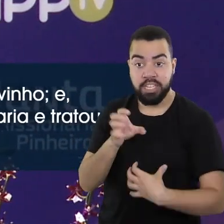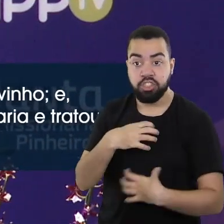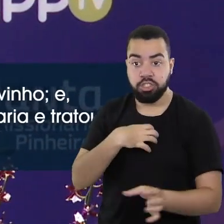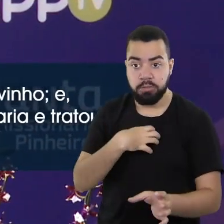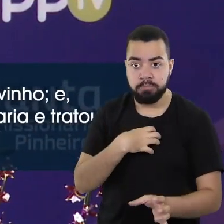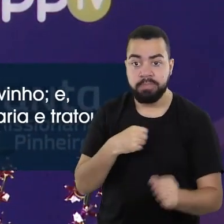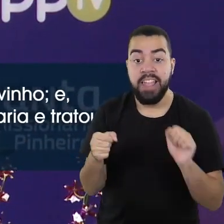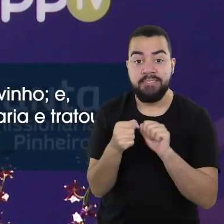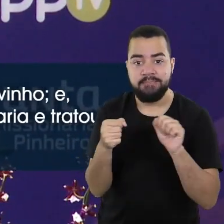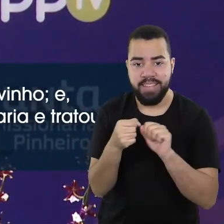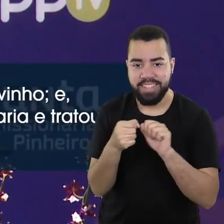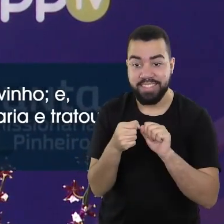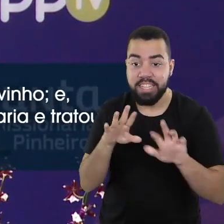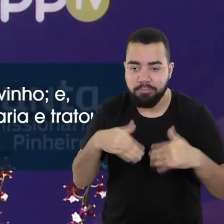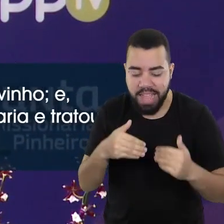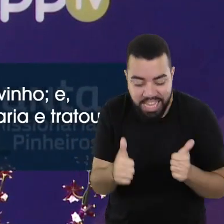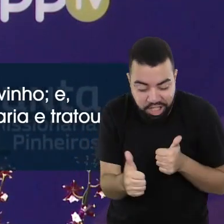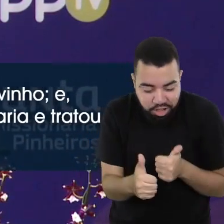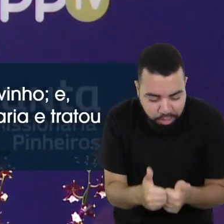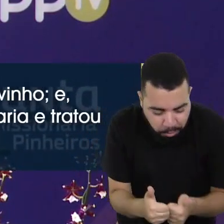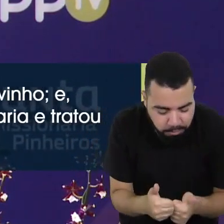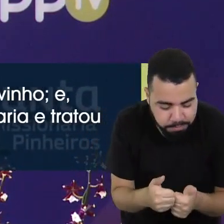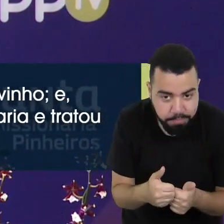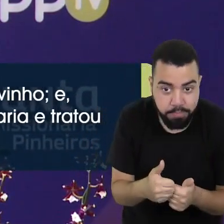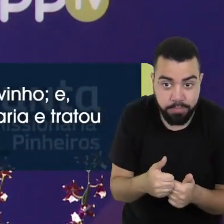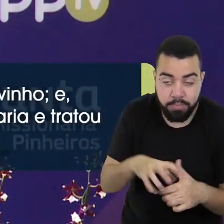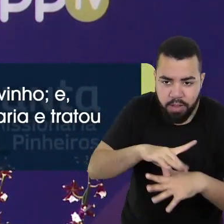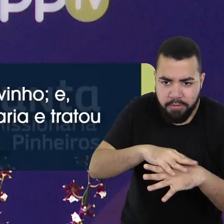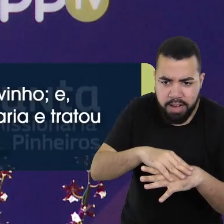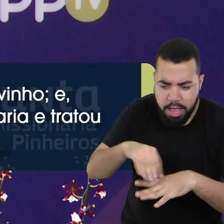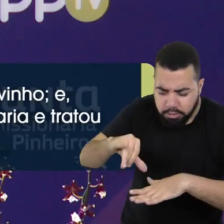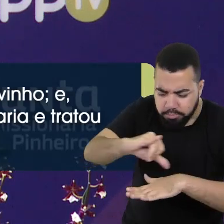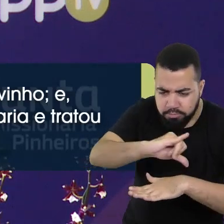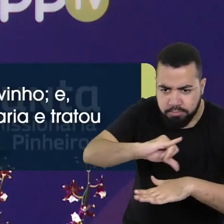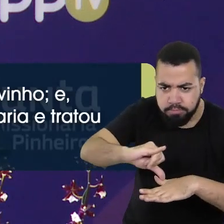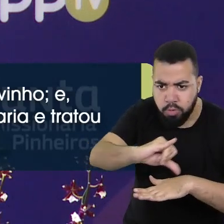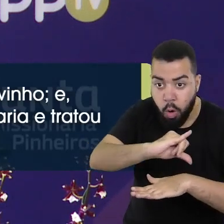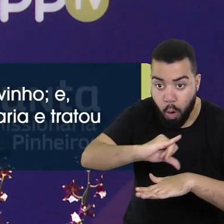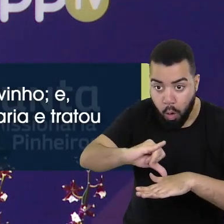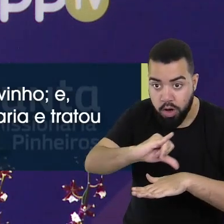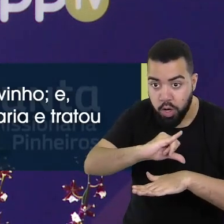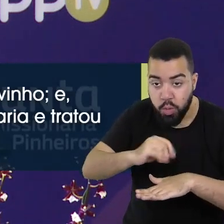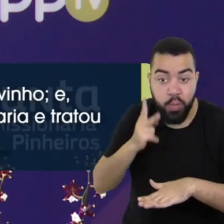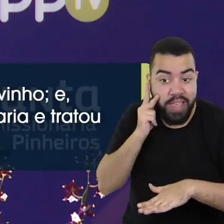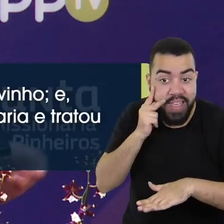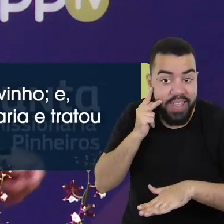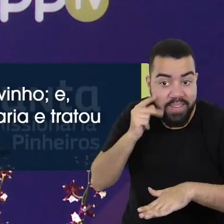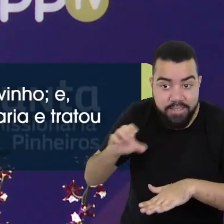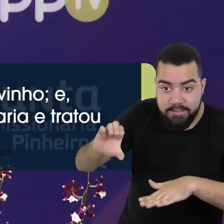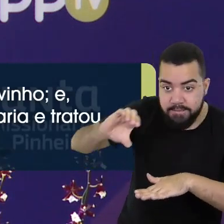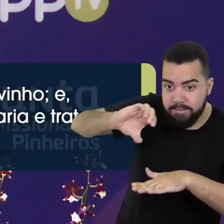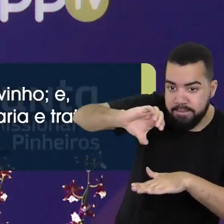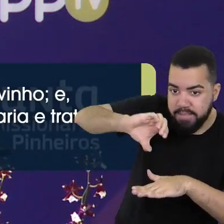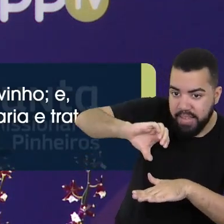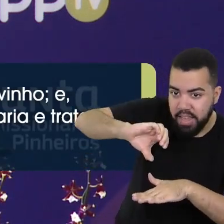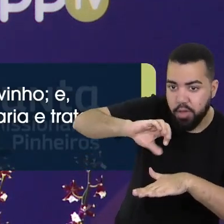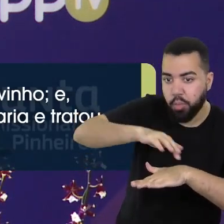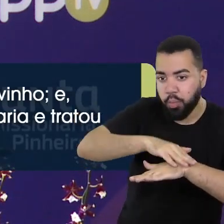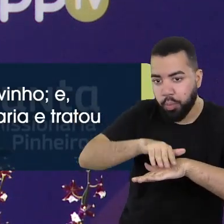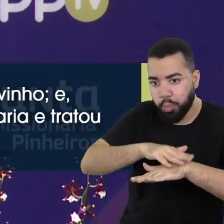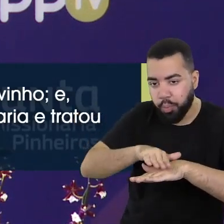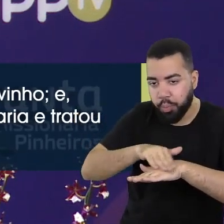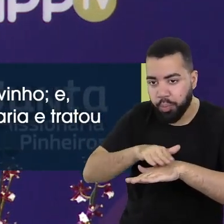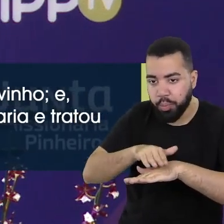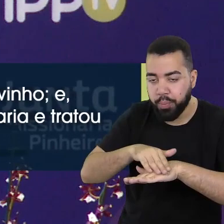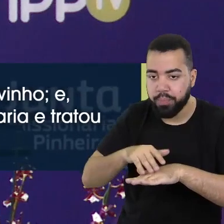pensou-lhes os ferimentos, aplicando-lhes óleo e vinho. E colocando sobre o seu